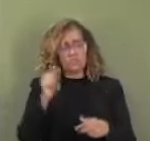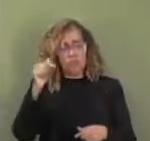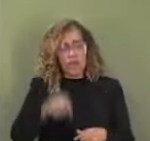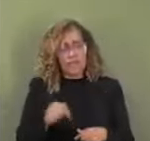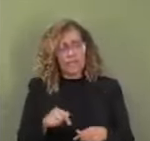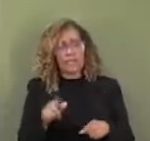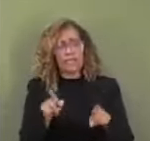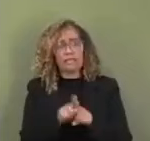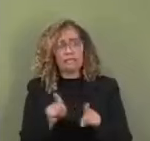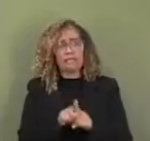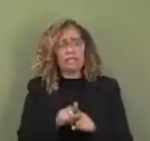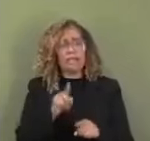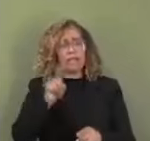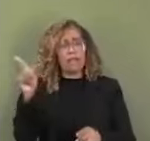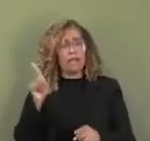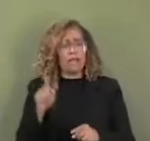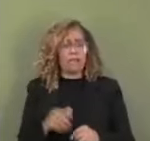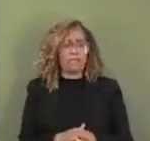e da sanção lá.